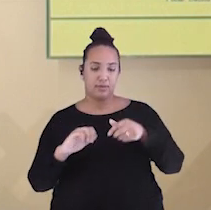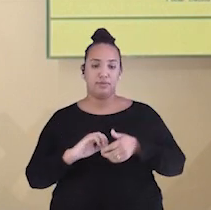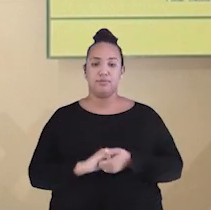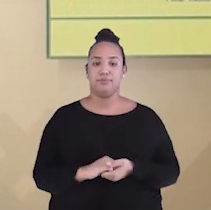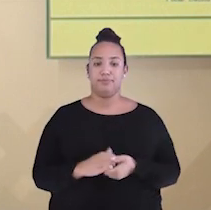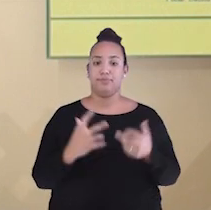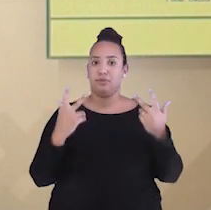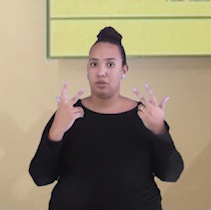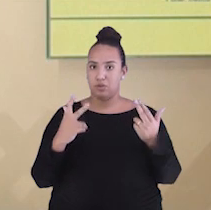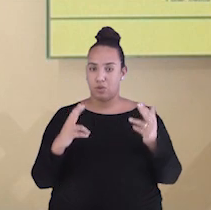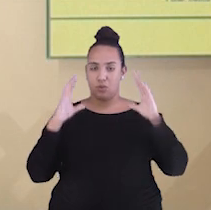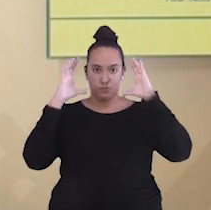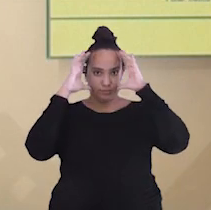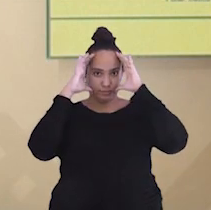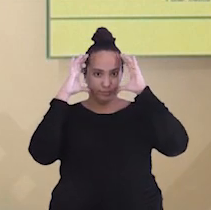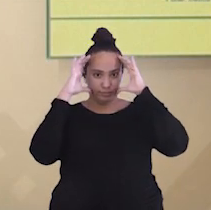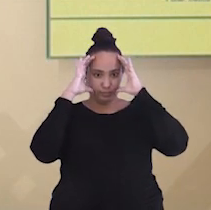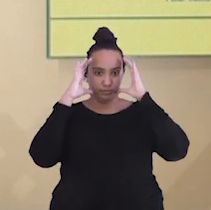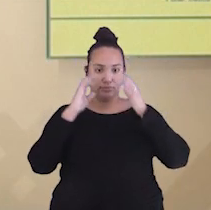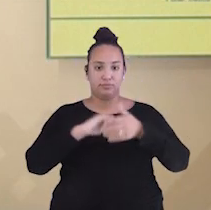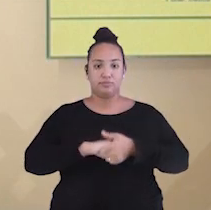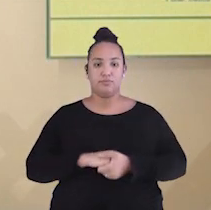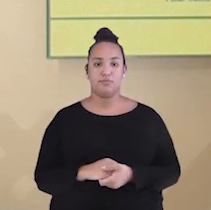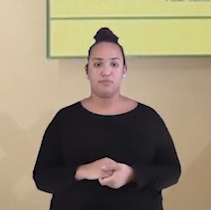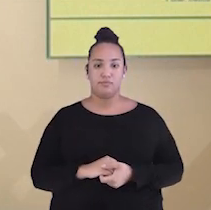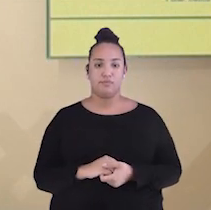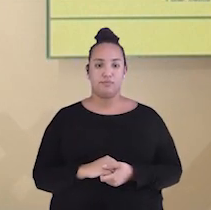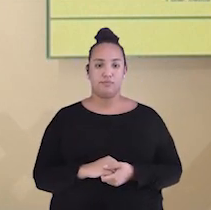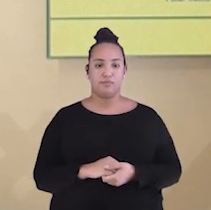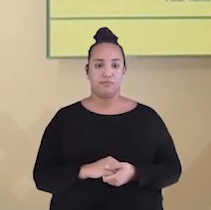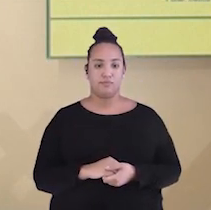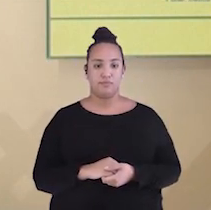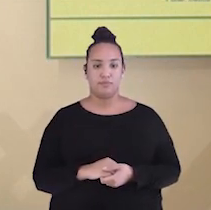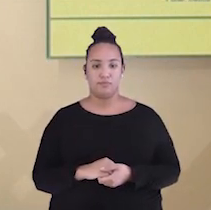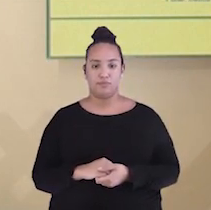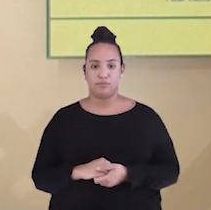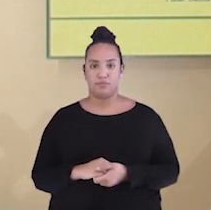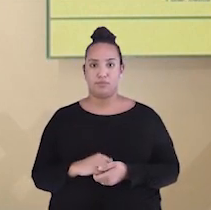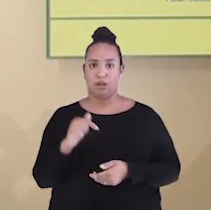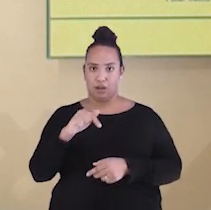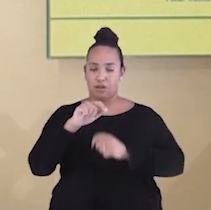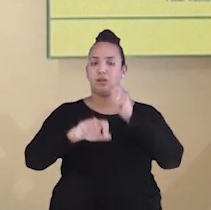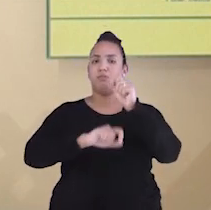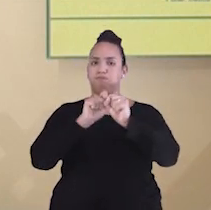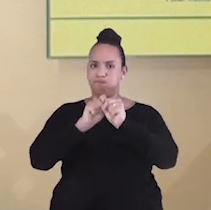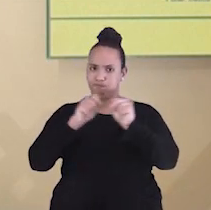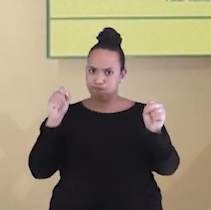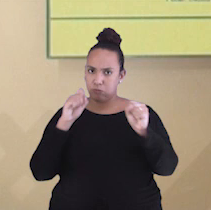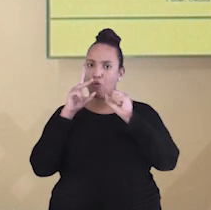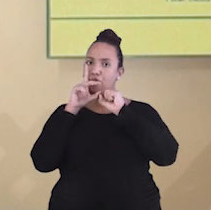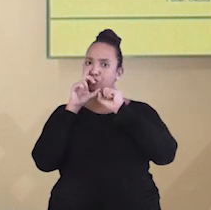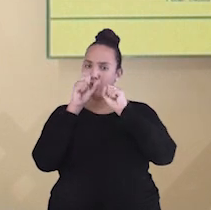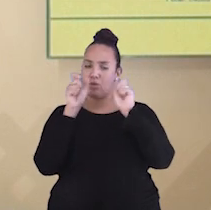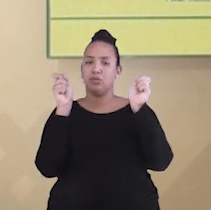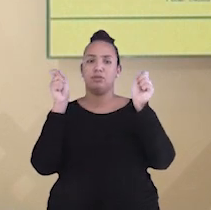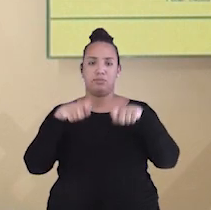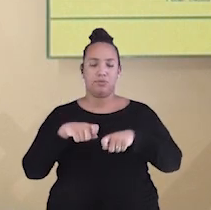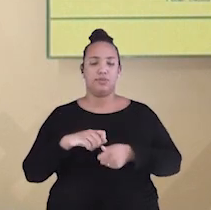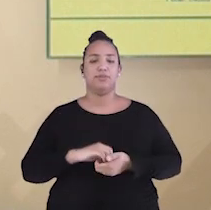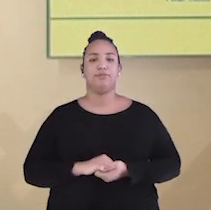coisa que a gente deu o nó na cabeça. Na ponta. Mas esse pode apertar um pouco mais. Esse pode apertar